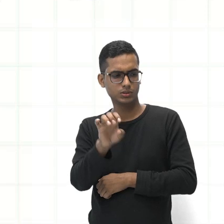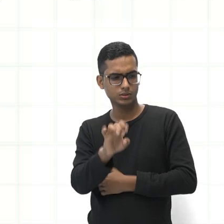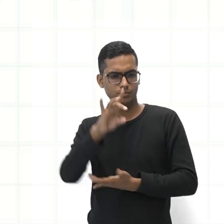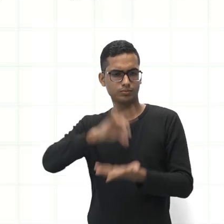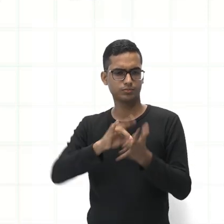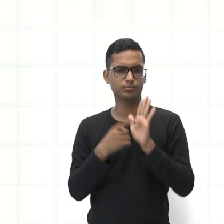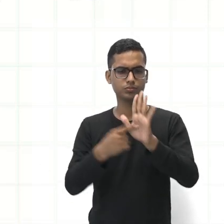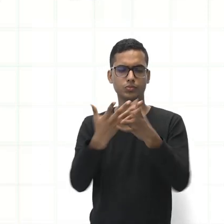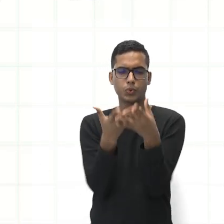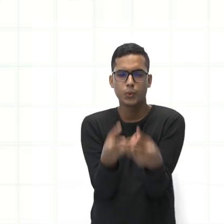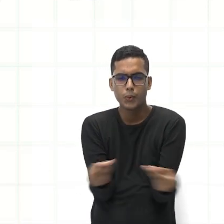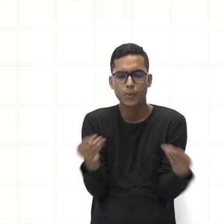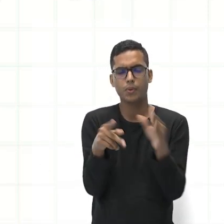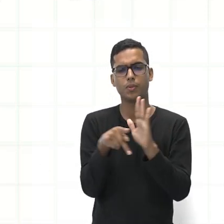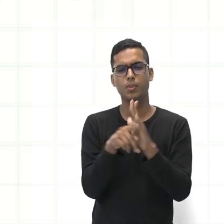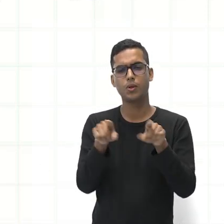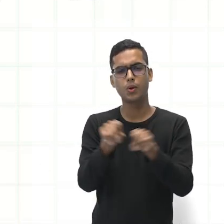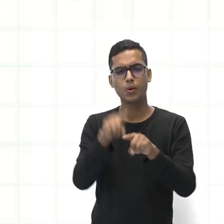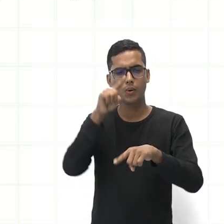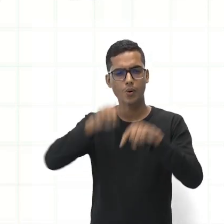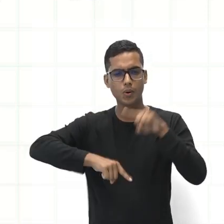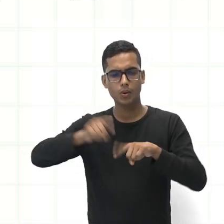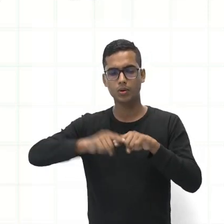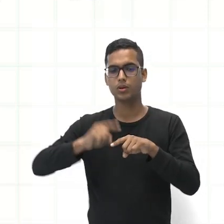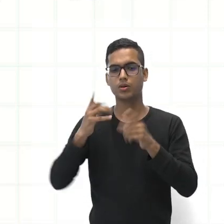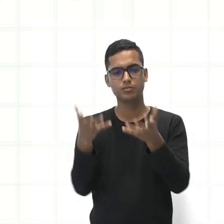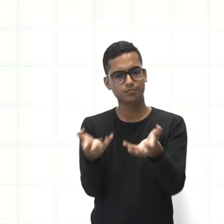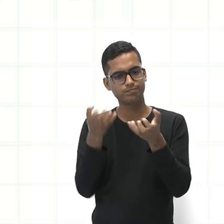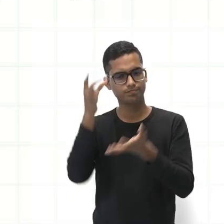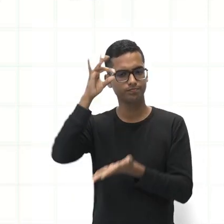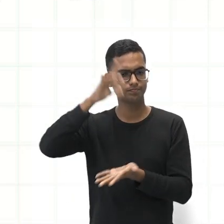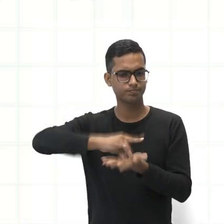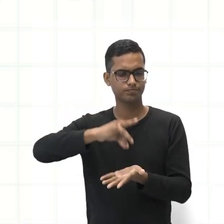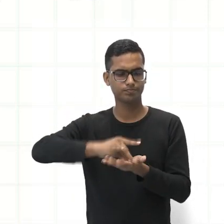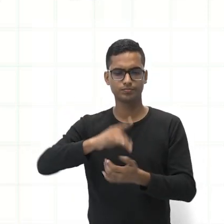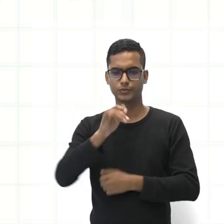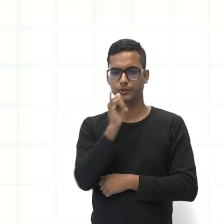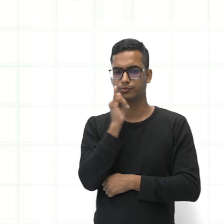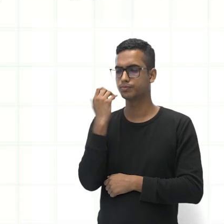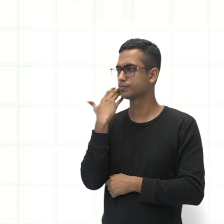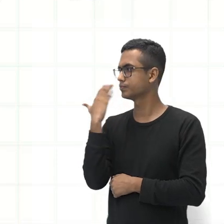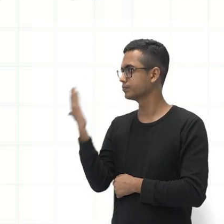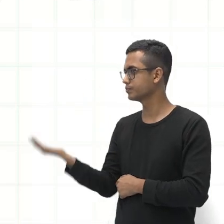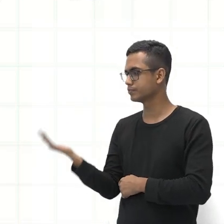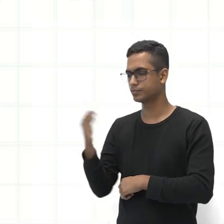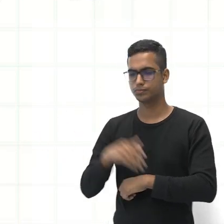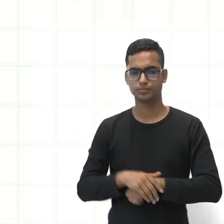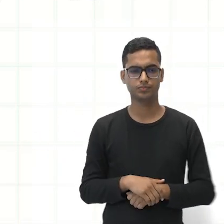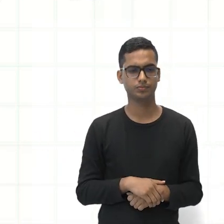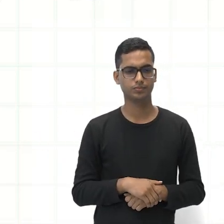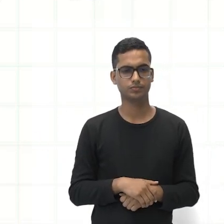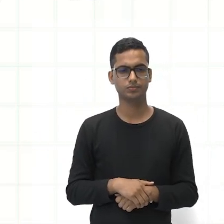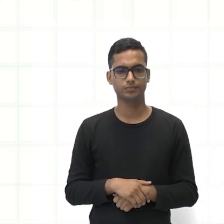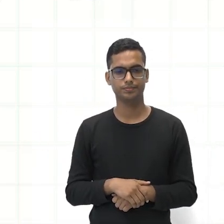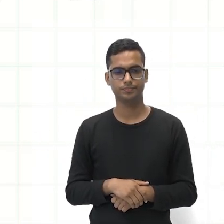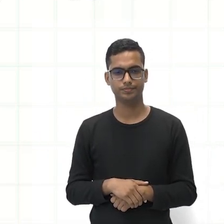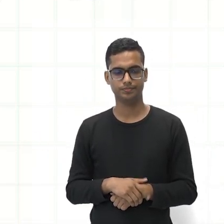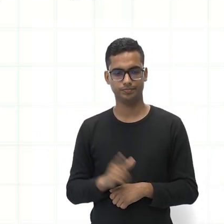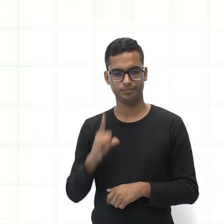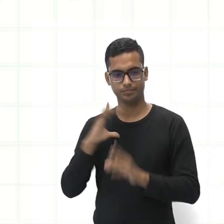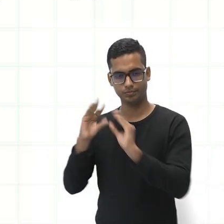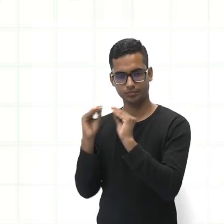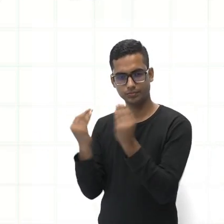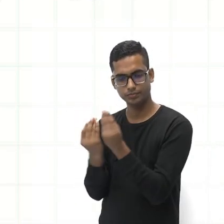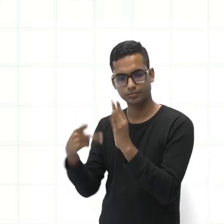dissolve apenas a substância desejada. Então, vamos ver aqui. Nós temos uma